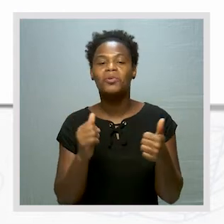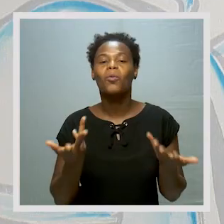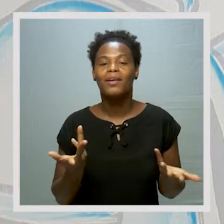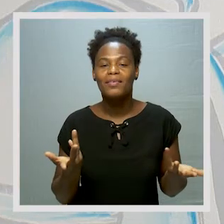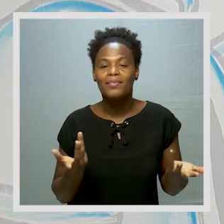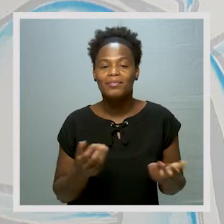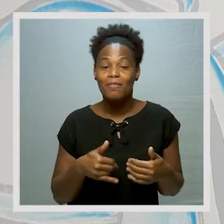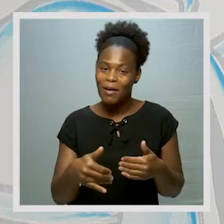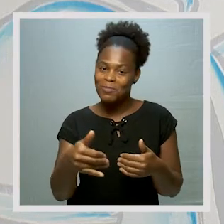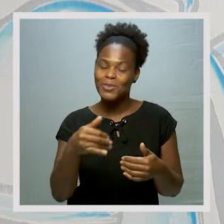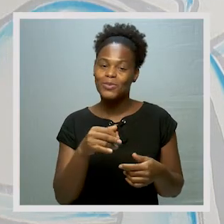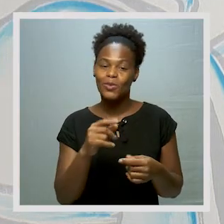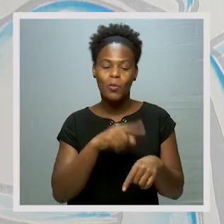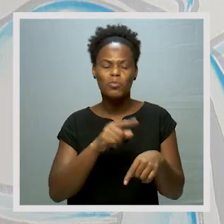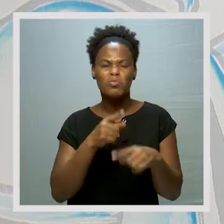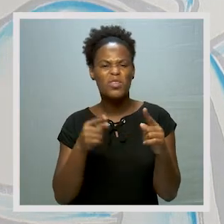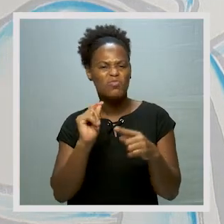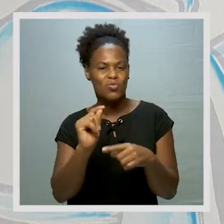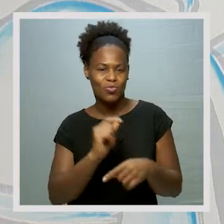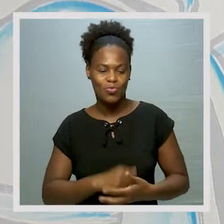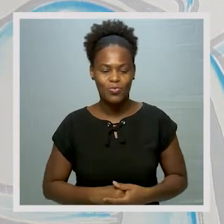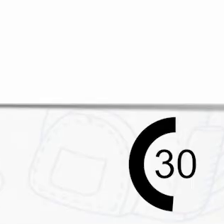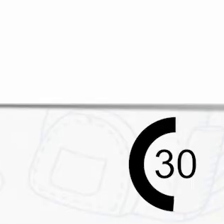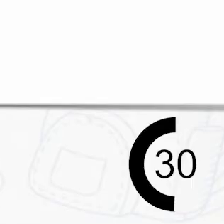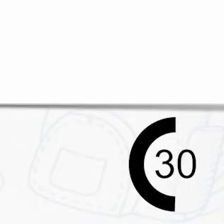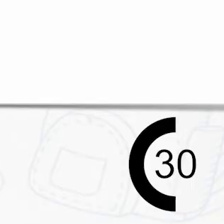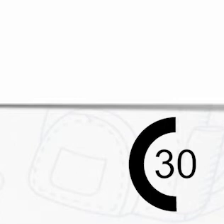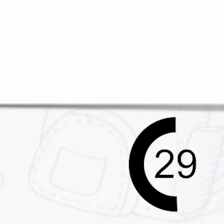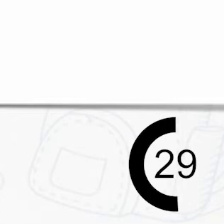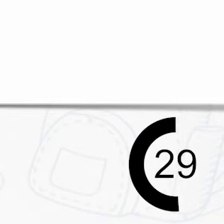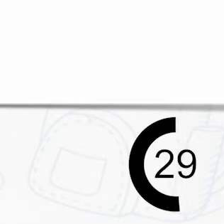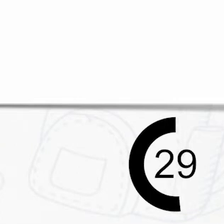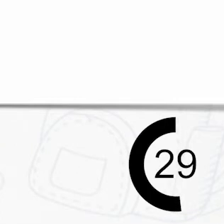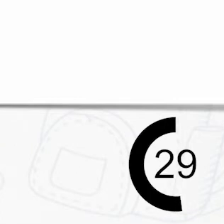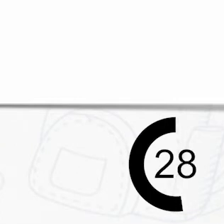Qual é a opção correta? Vamos lá, meio minuto chega.